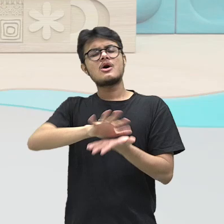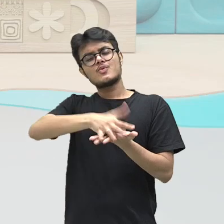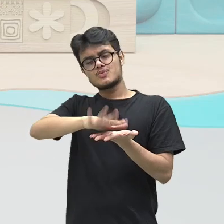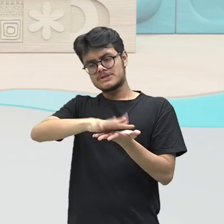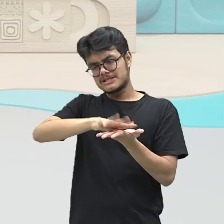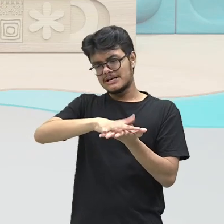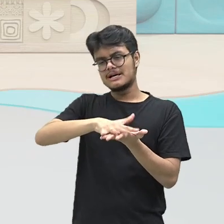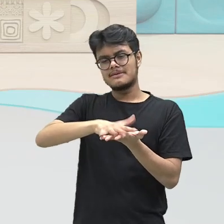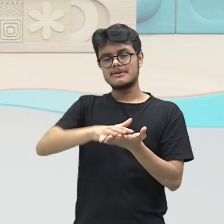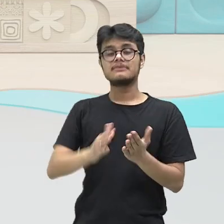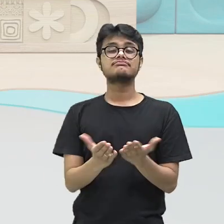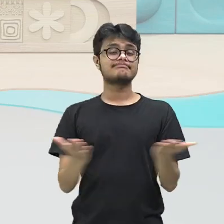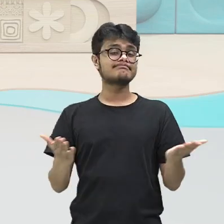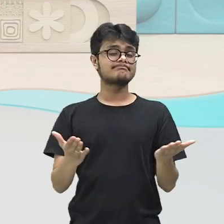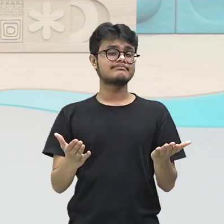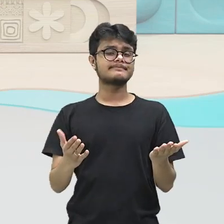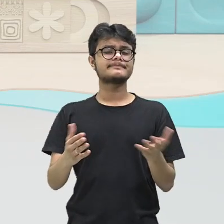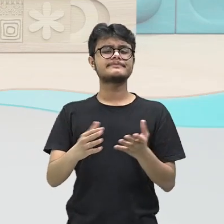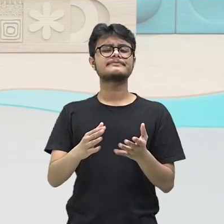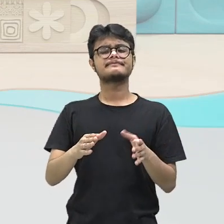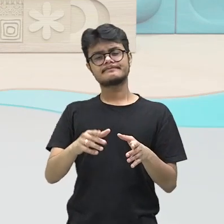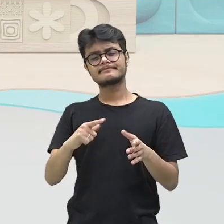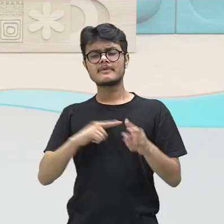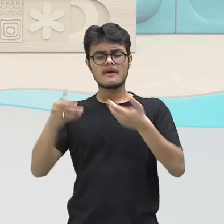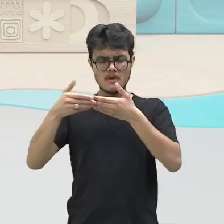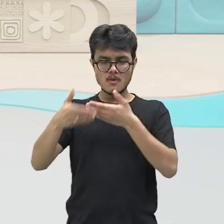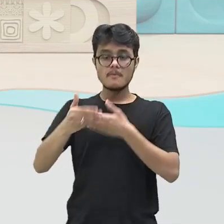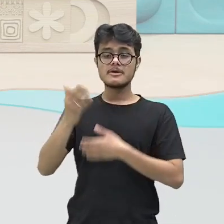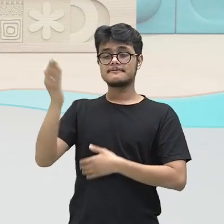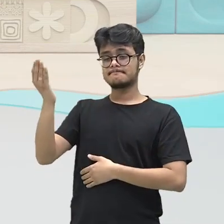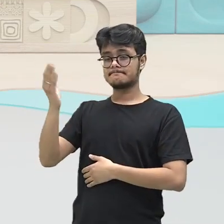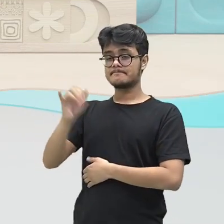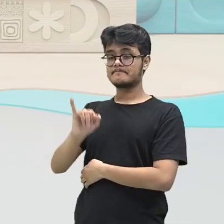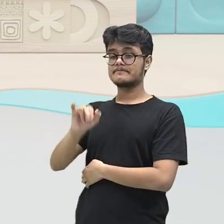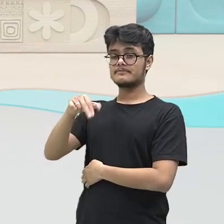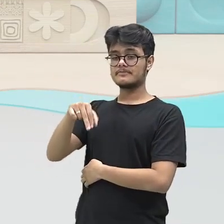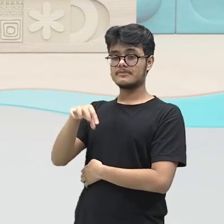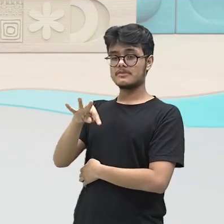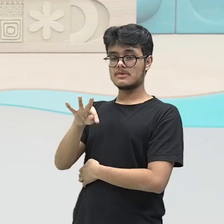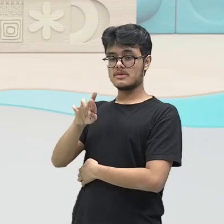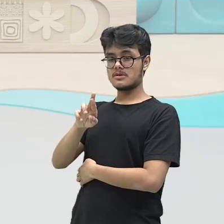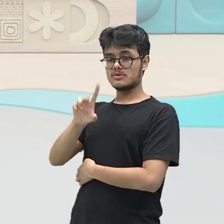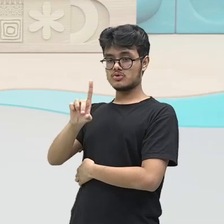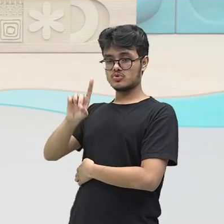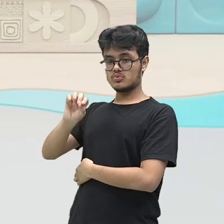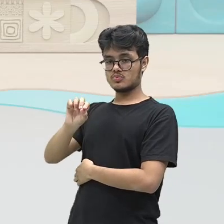febo, elas foram incorporadas a esse entrudo que a gente está vendo aqui, essa imagem que a gente está vendo.